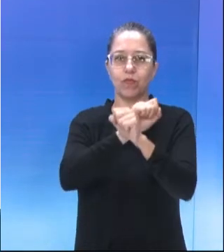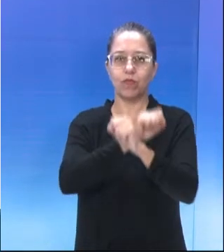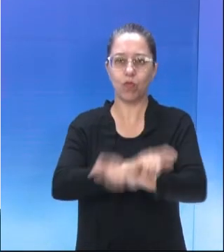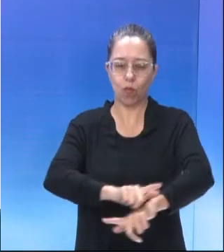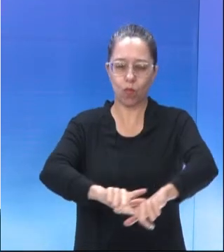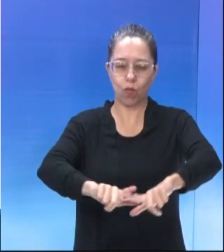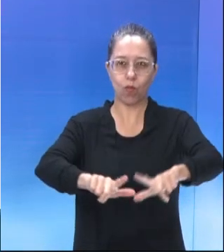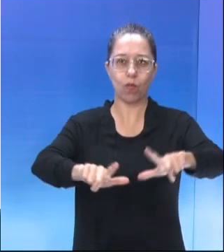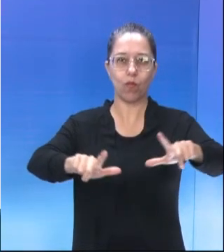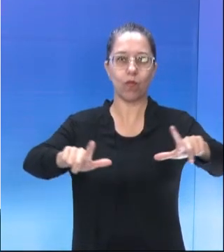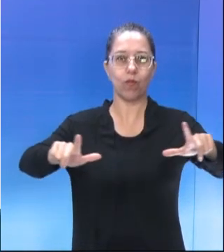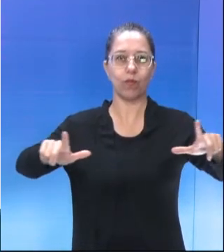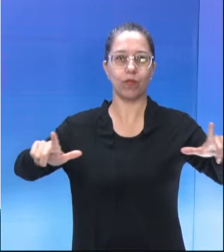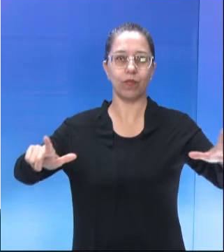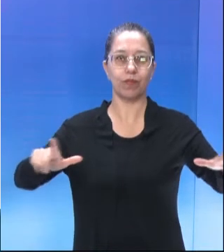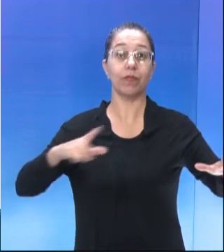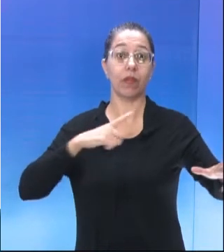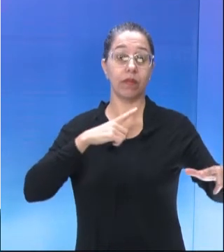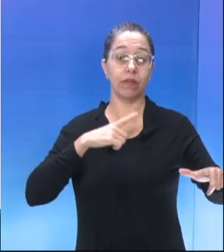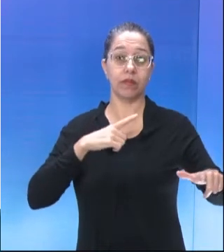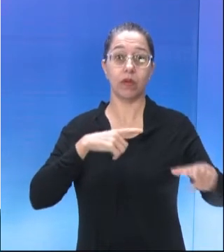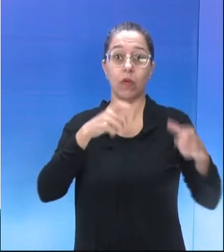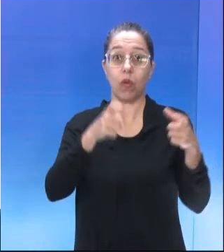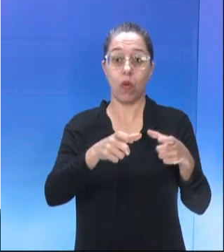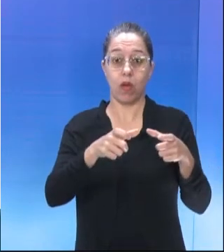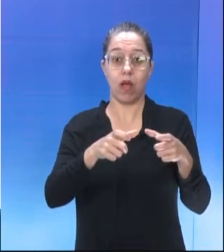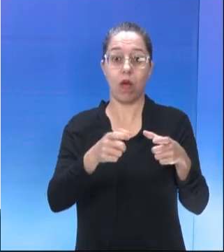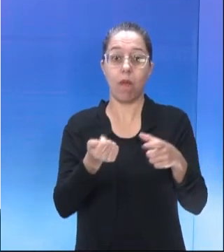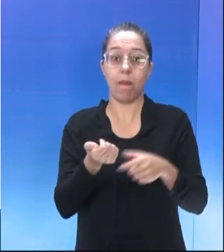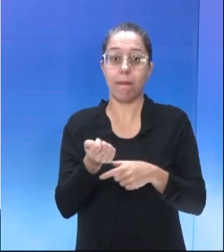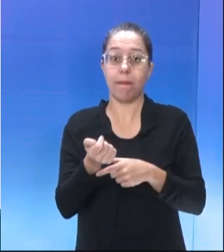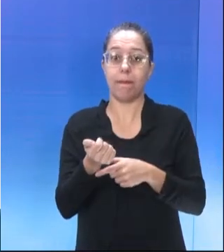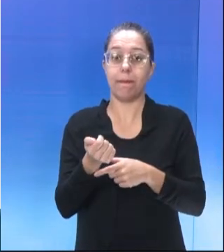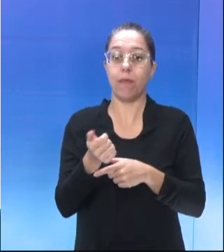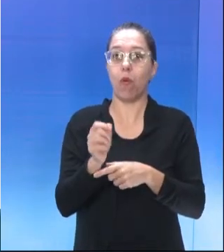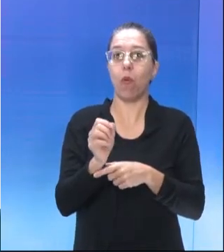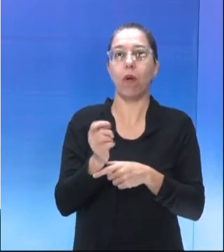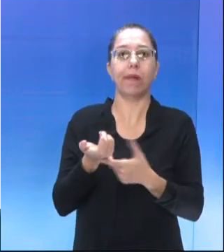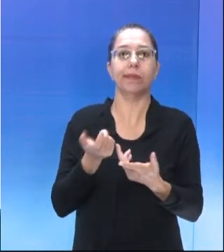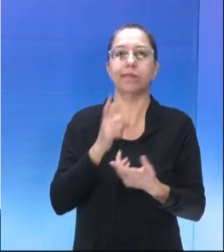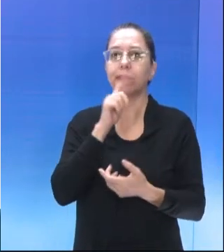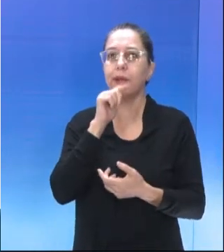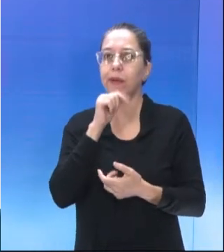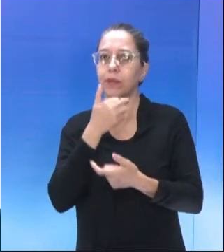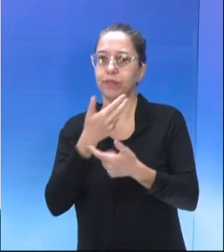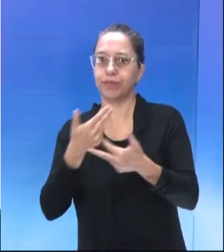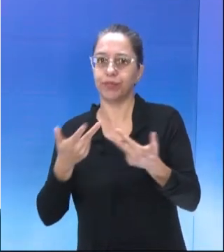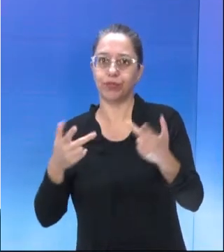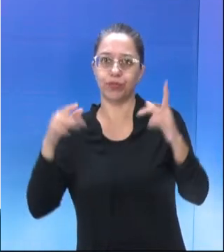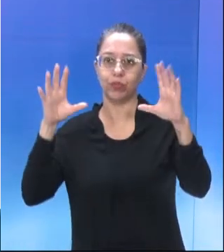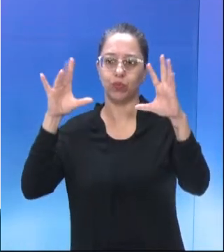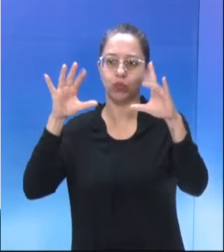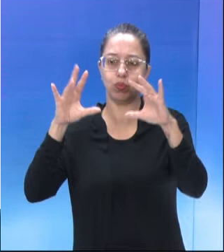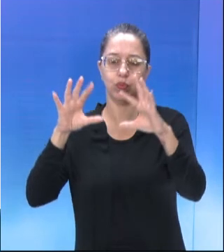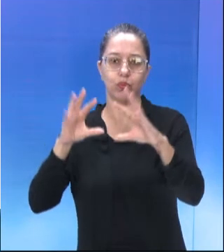um bioma que se localiza em regiões de pouca umidade. A fauna